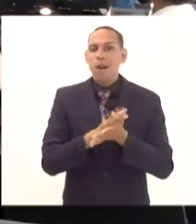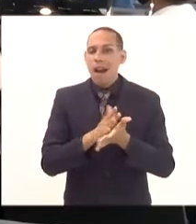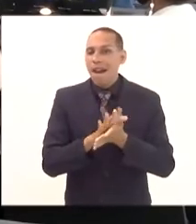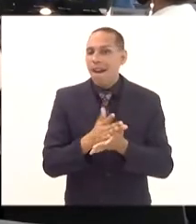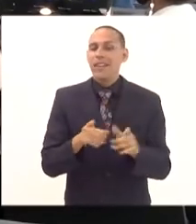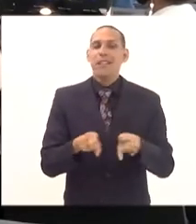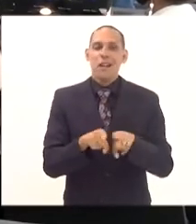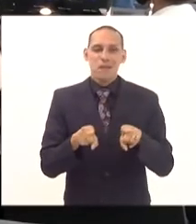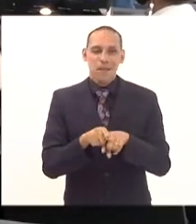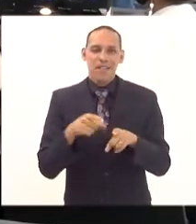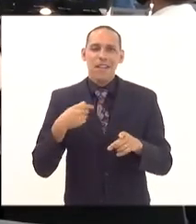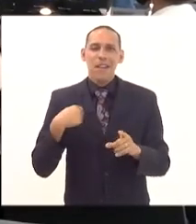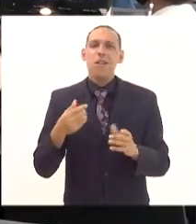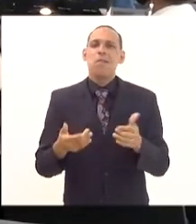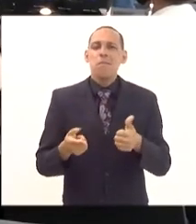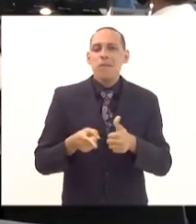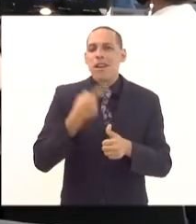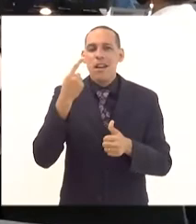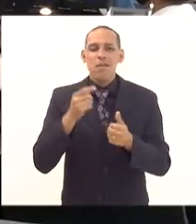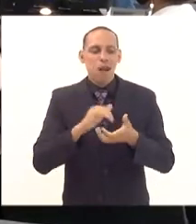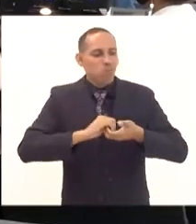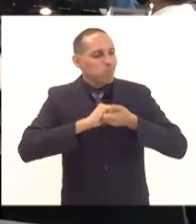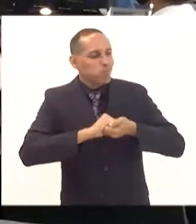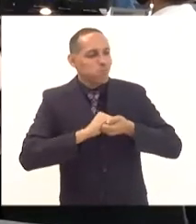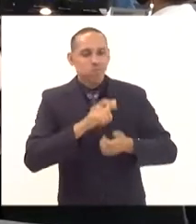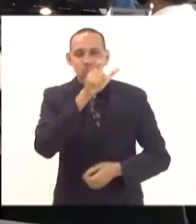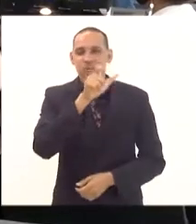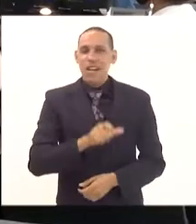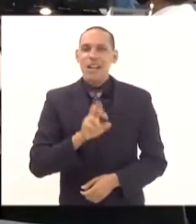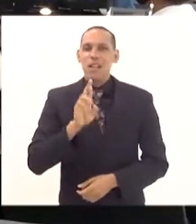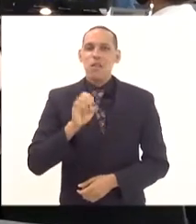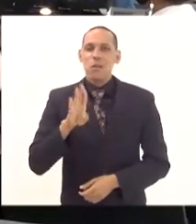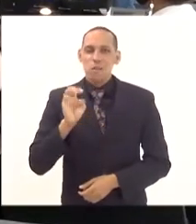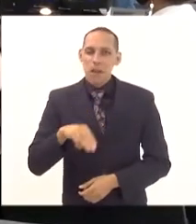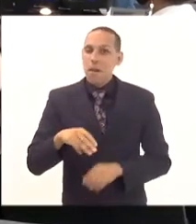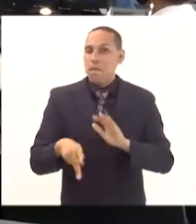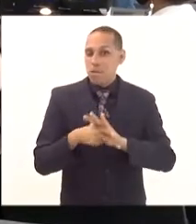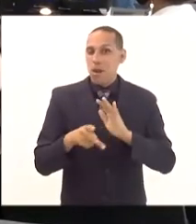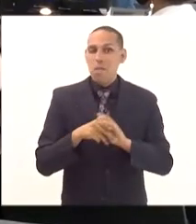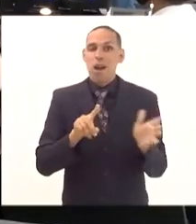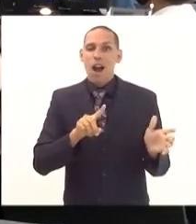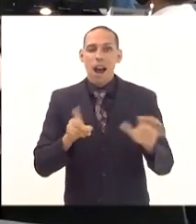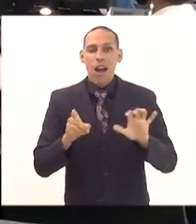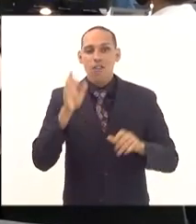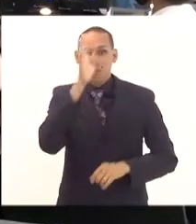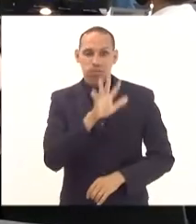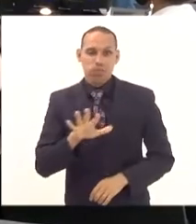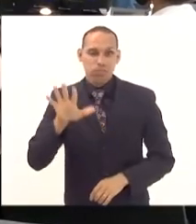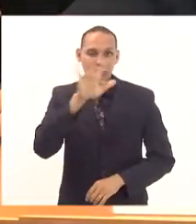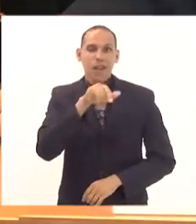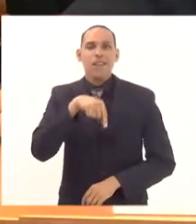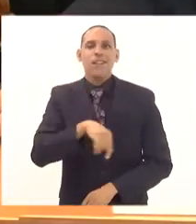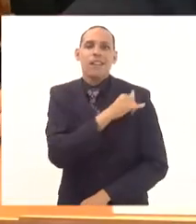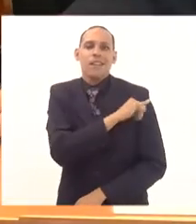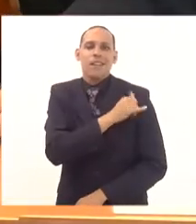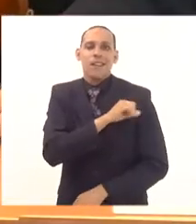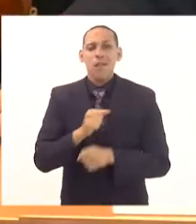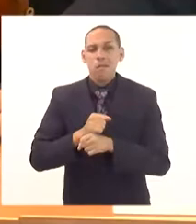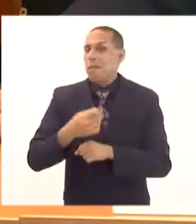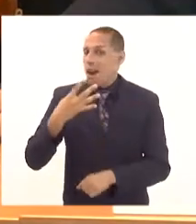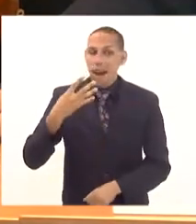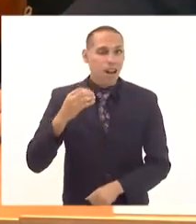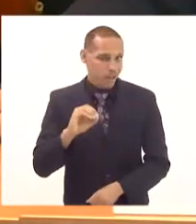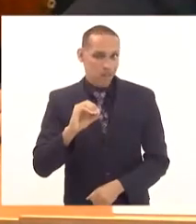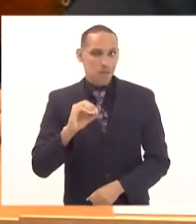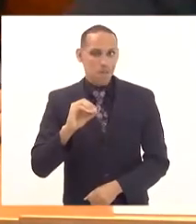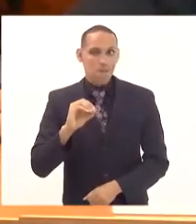começo esse pronunciamento saudando Rubem confete empregado da Rádio Nacional aqui do Rio de Janeiro a 40 anos